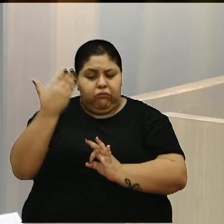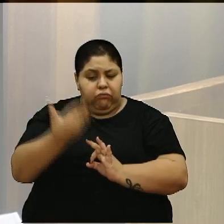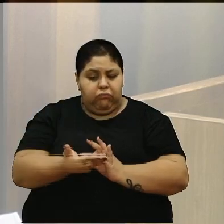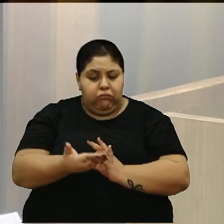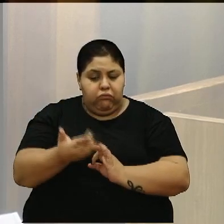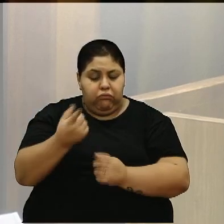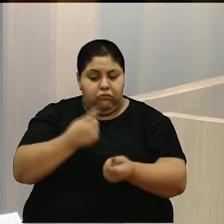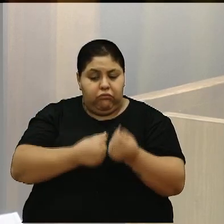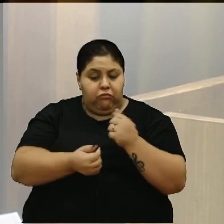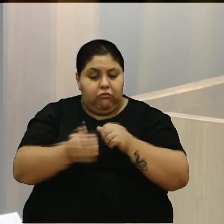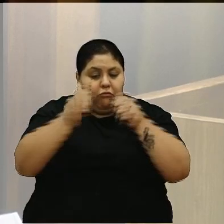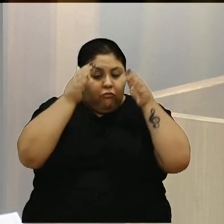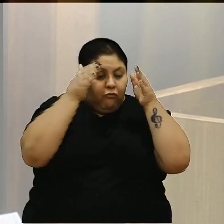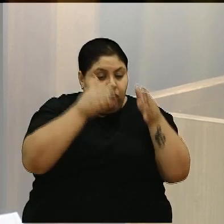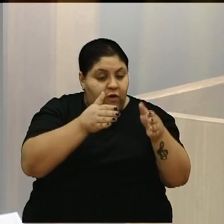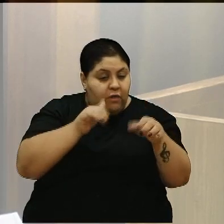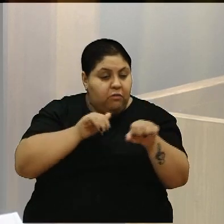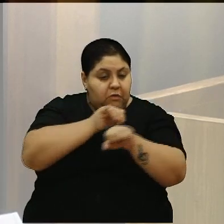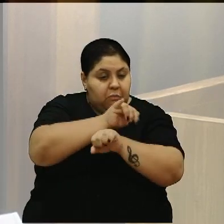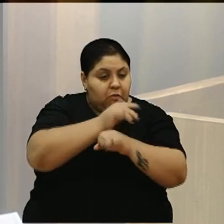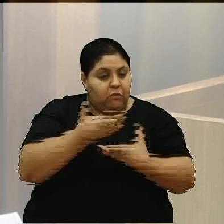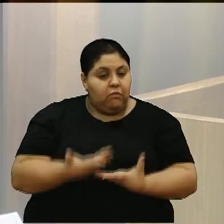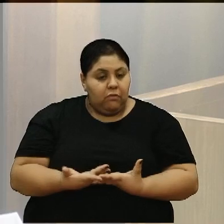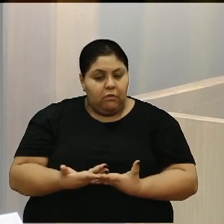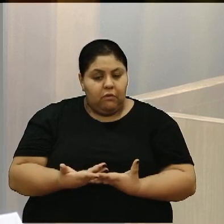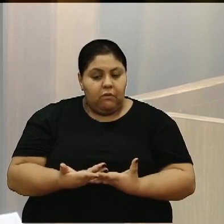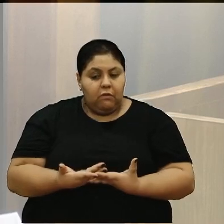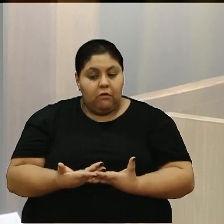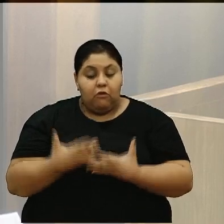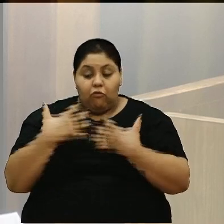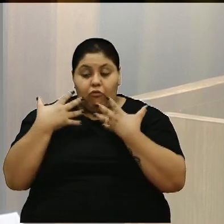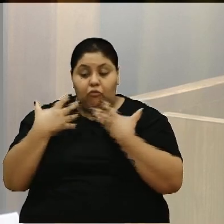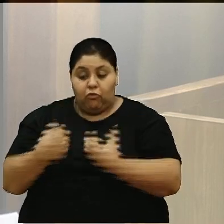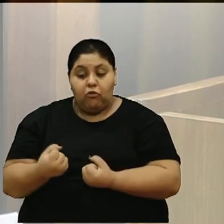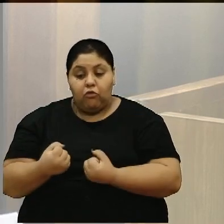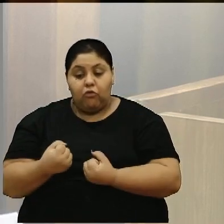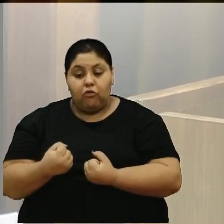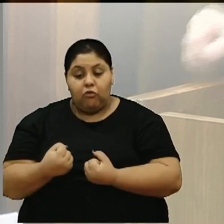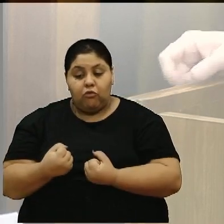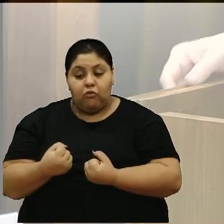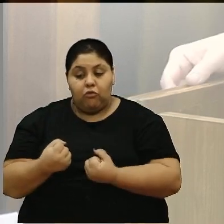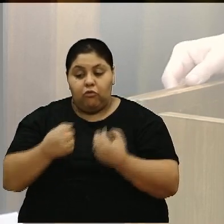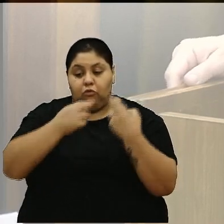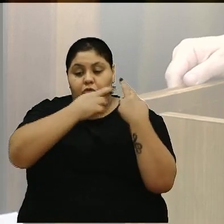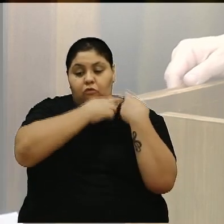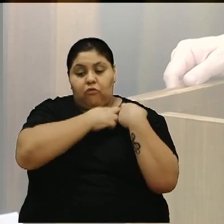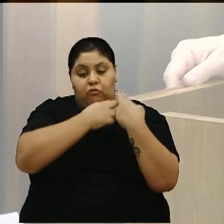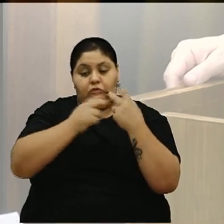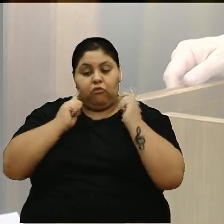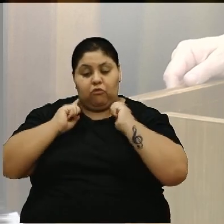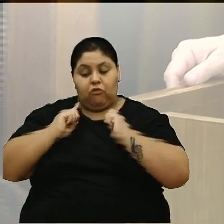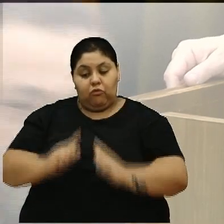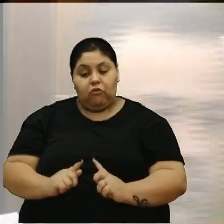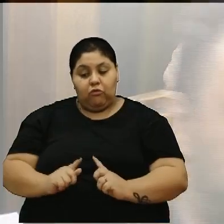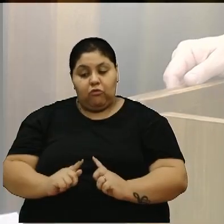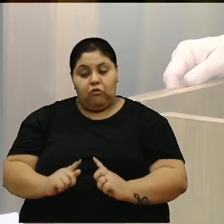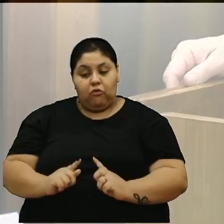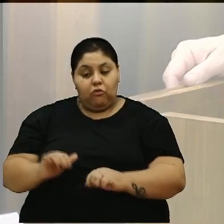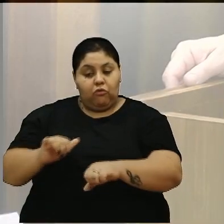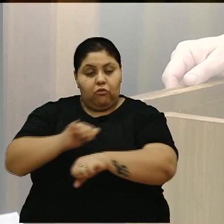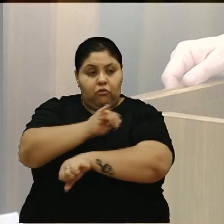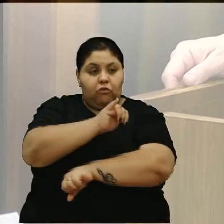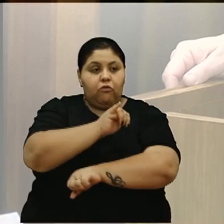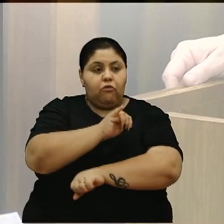exclusivamente ao aeroporto. Aliás, quando aceitamos assumir a responsabilidade de gerenciar aquele aeroporto,